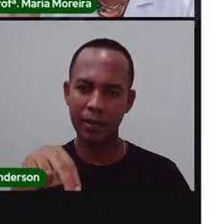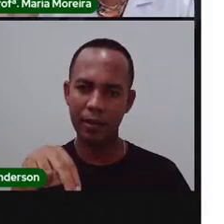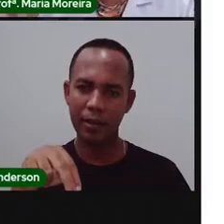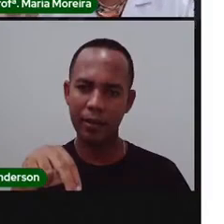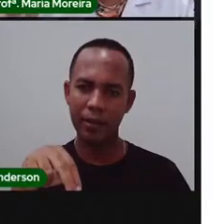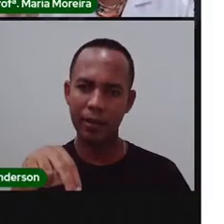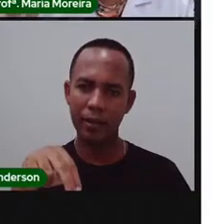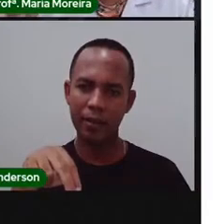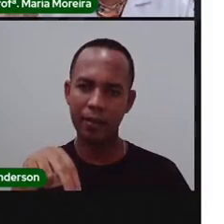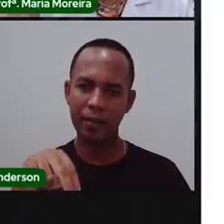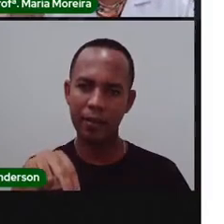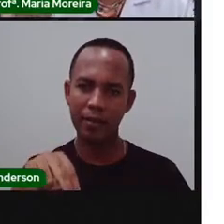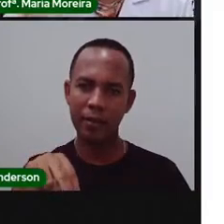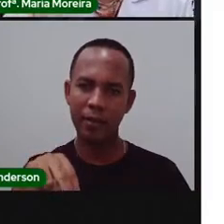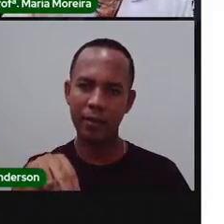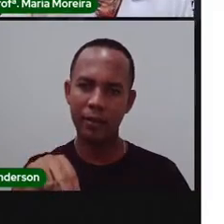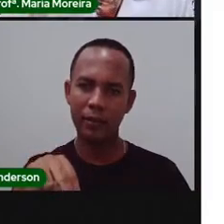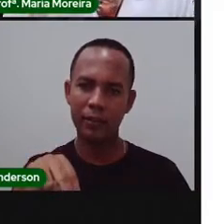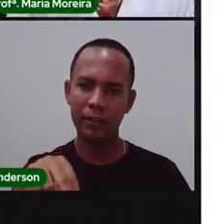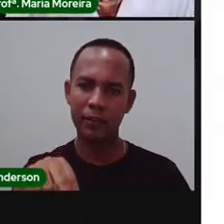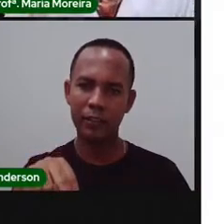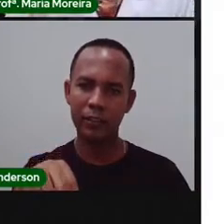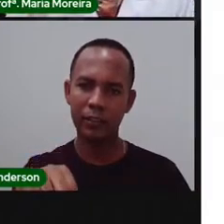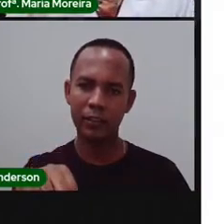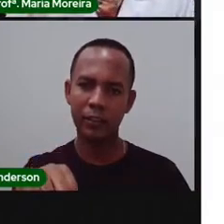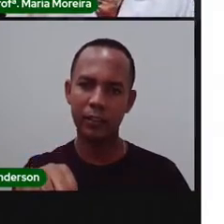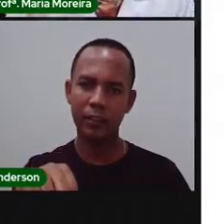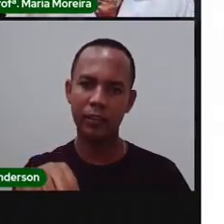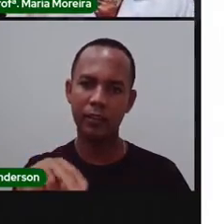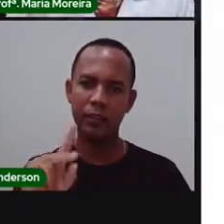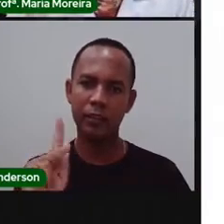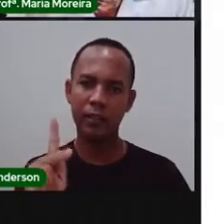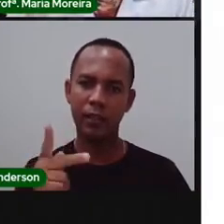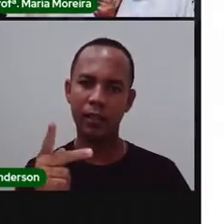O Nzinho aí também vai, viu, gente? Foi um erro da prova.